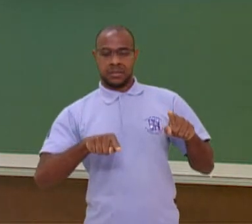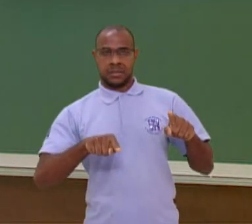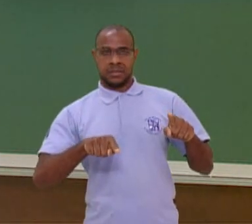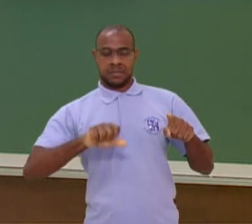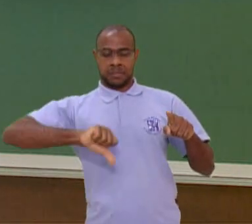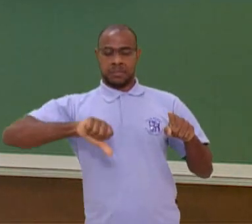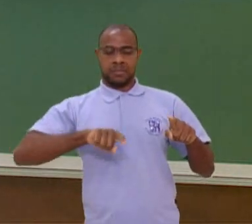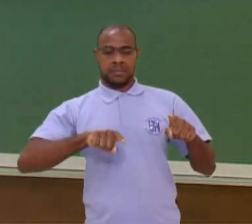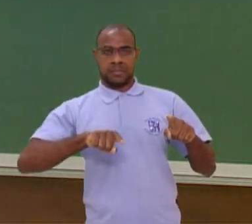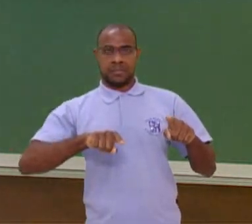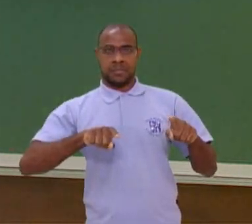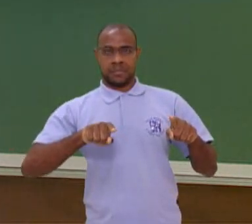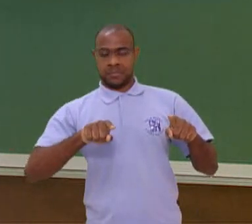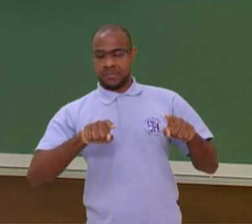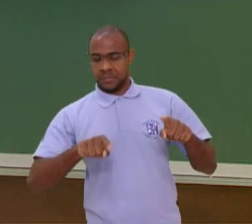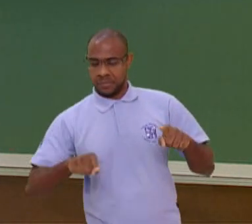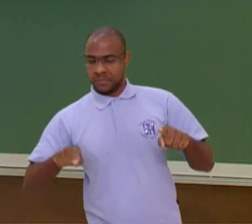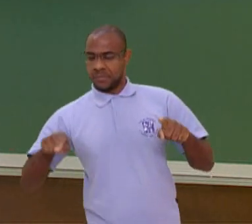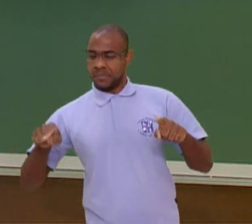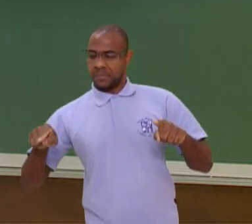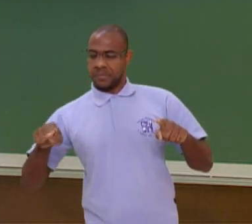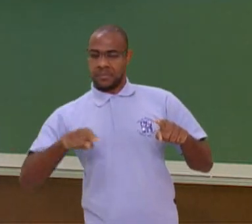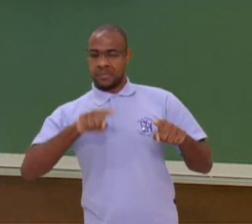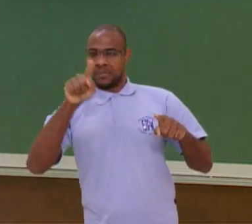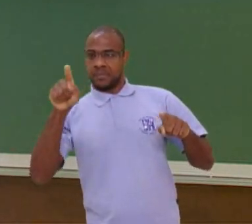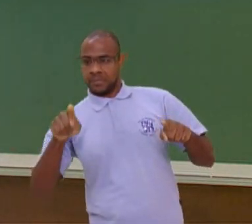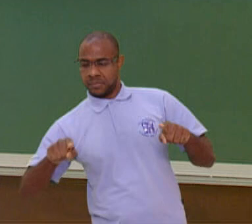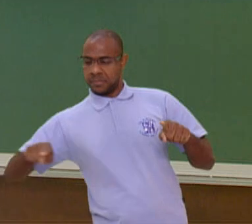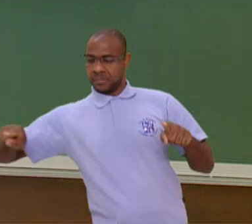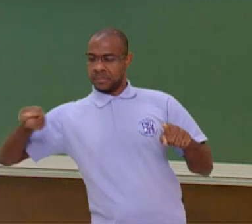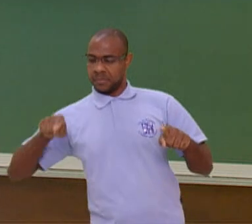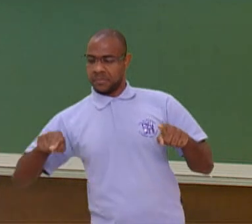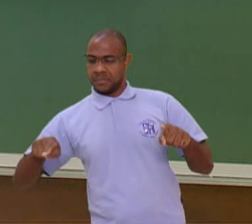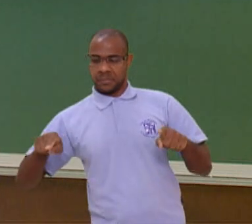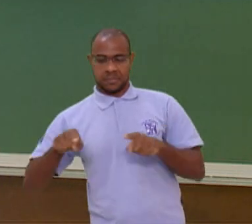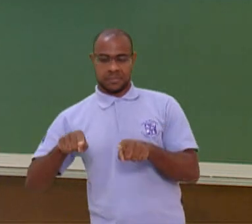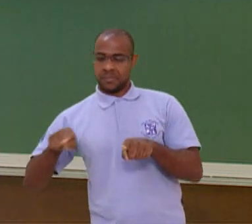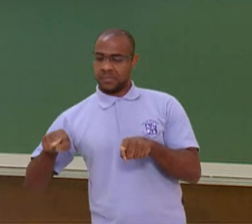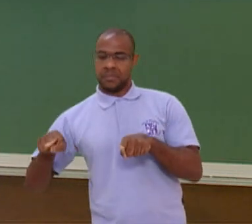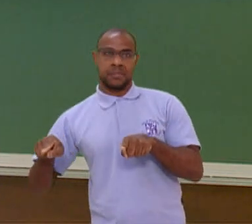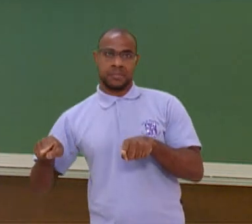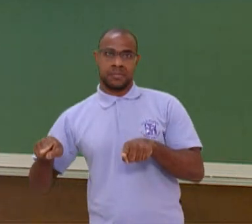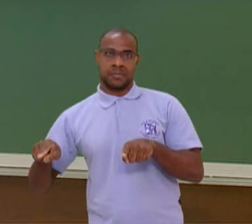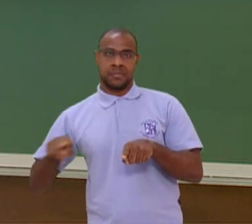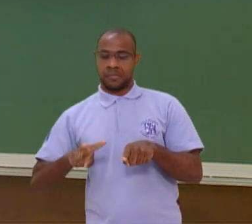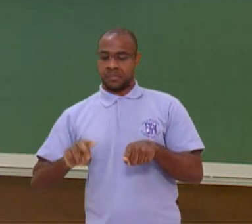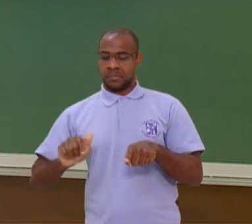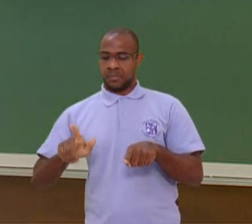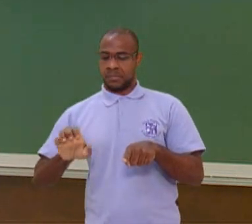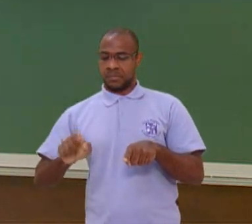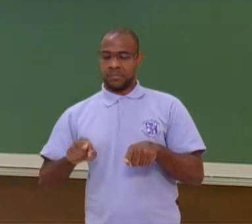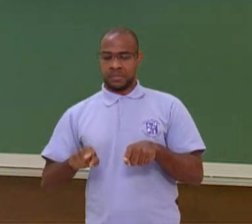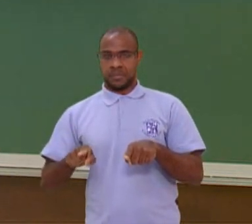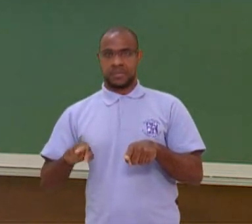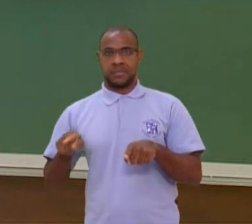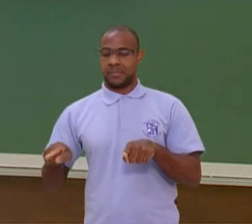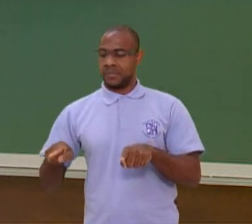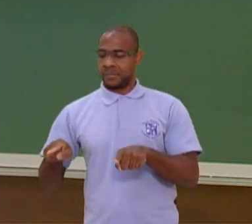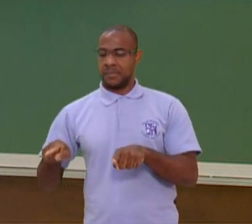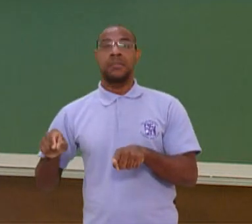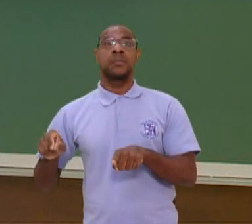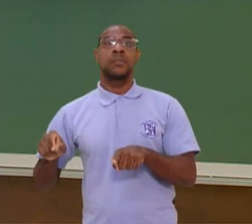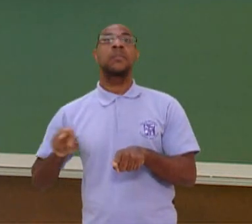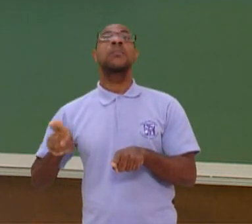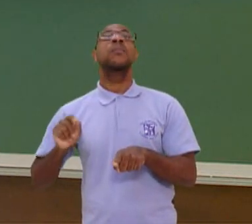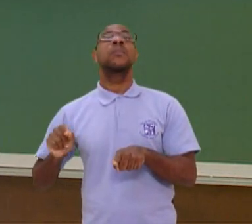o próximo máximo negativo, que eu vou ter aqui, ou até o nosso próximo vale, que é o ponto adjacente que teremos ali, que vai ser